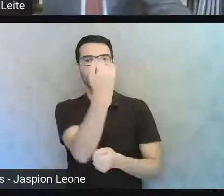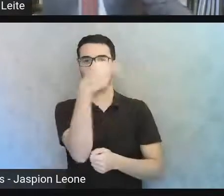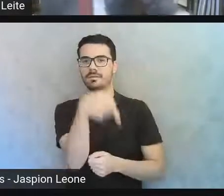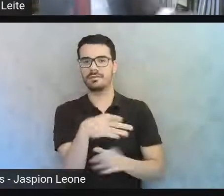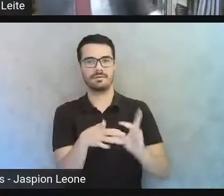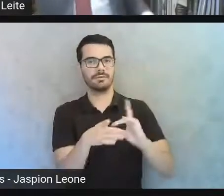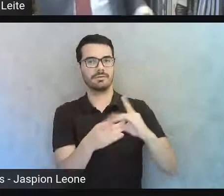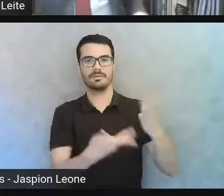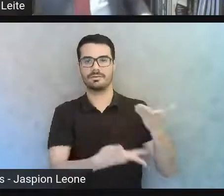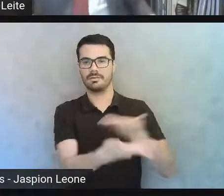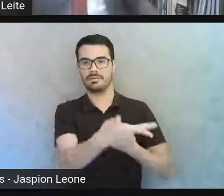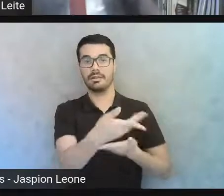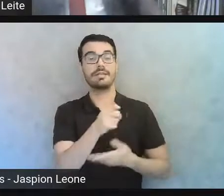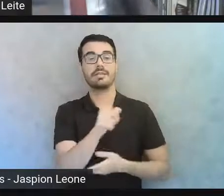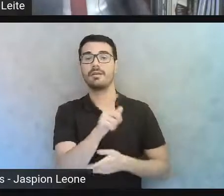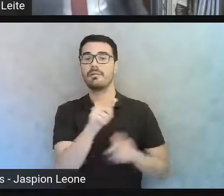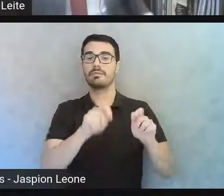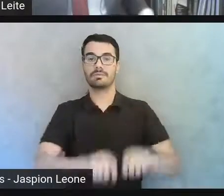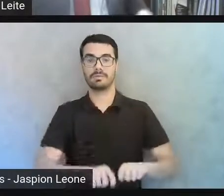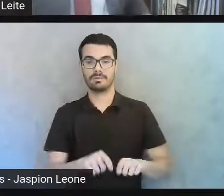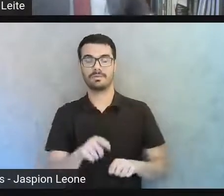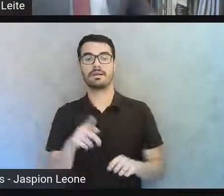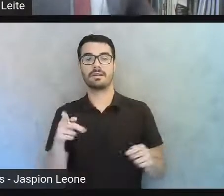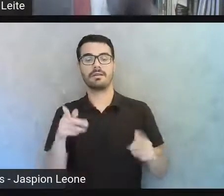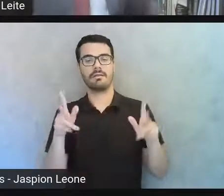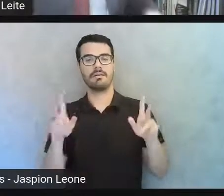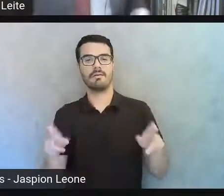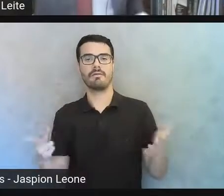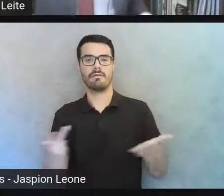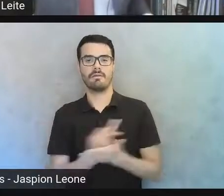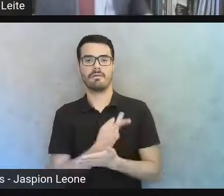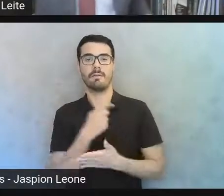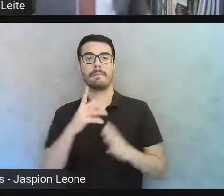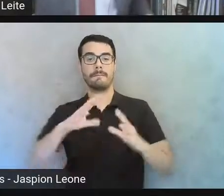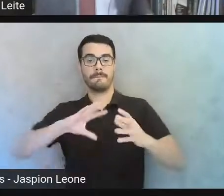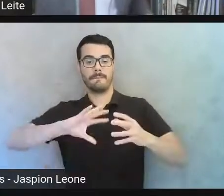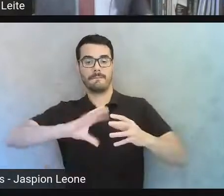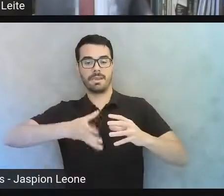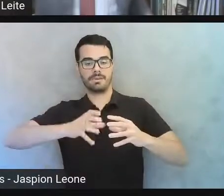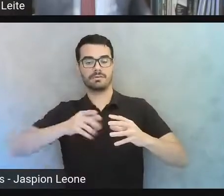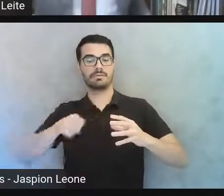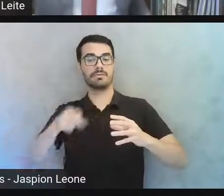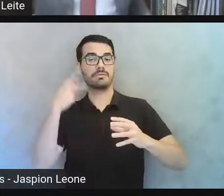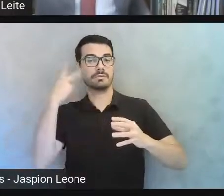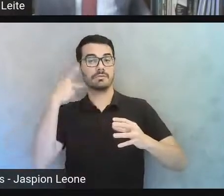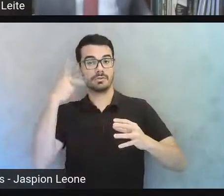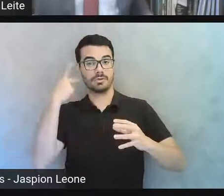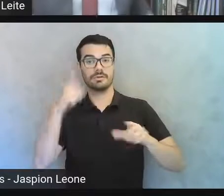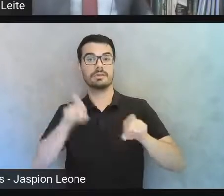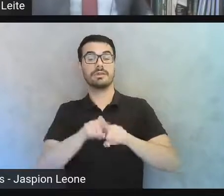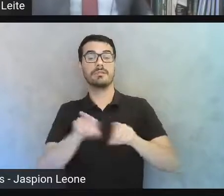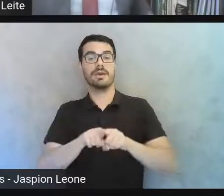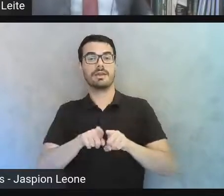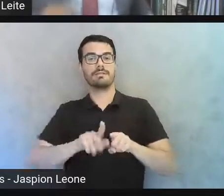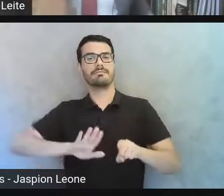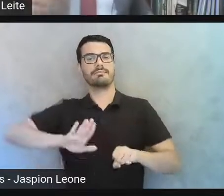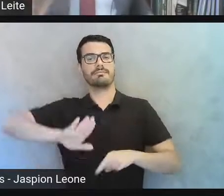é possível manter em funcionamento, como eu disse inicialmente, partidos políticos e realizar campanhas